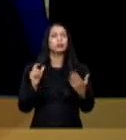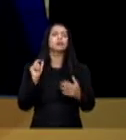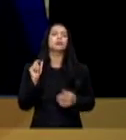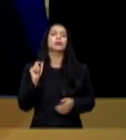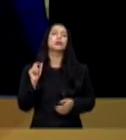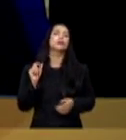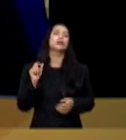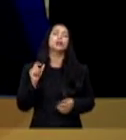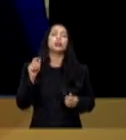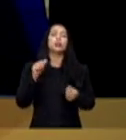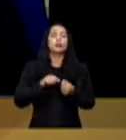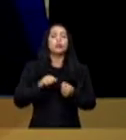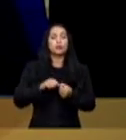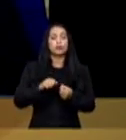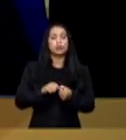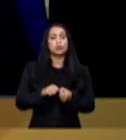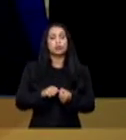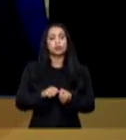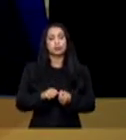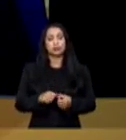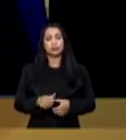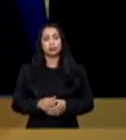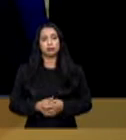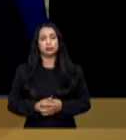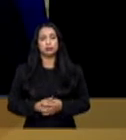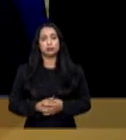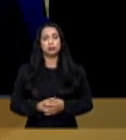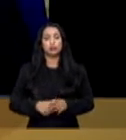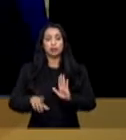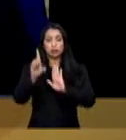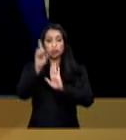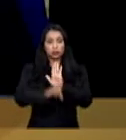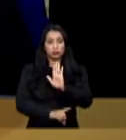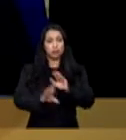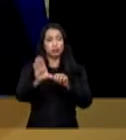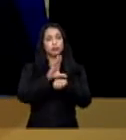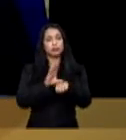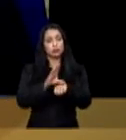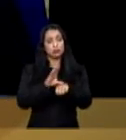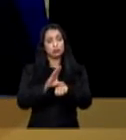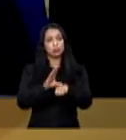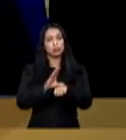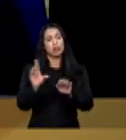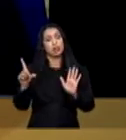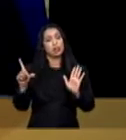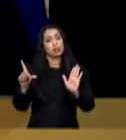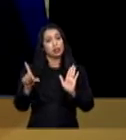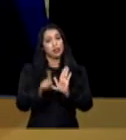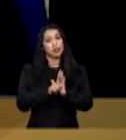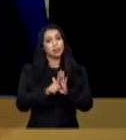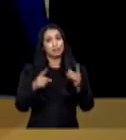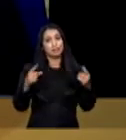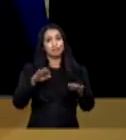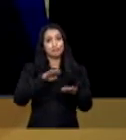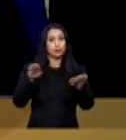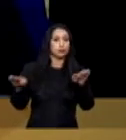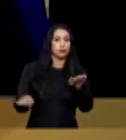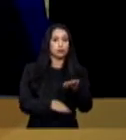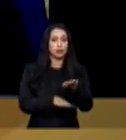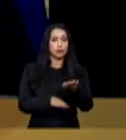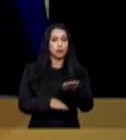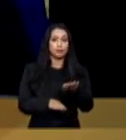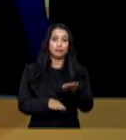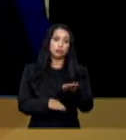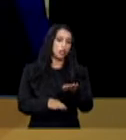da conduta e o ius puniendi. E no direito constitucional, sabe-se que a lei desproporcional é